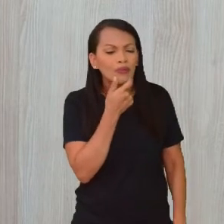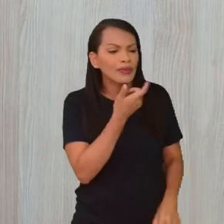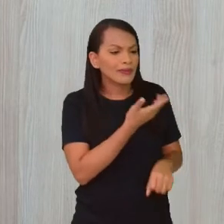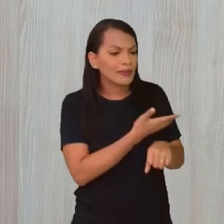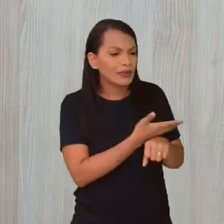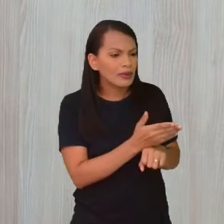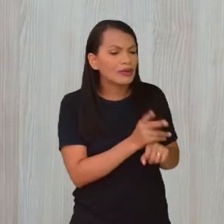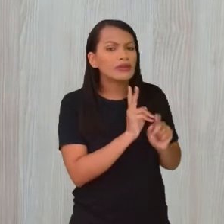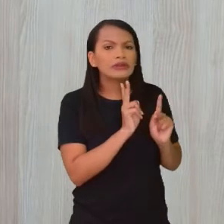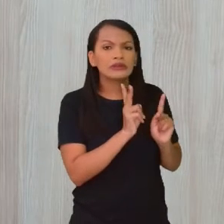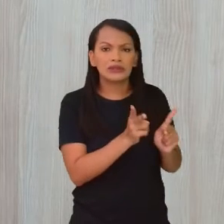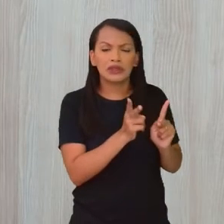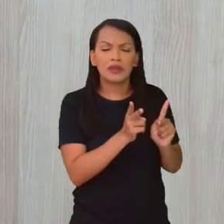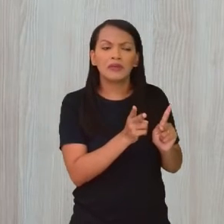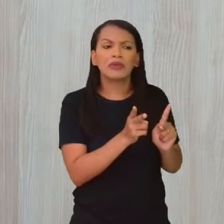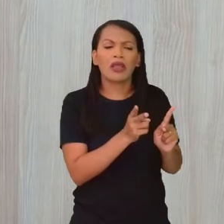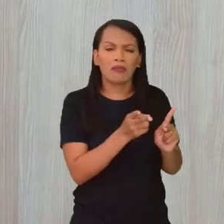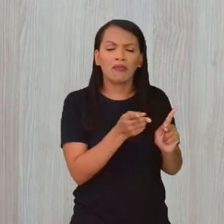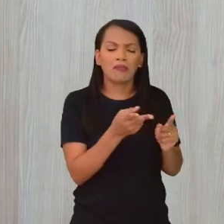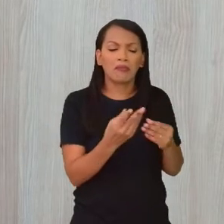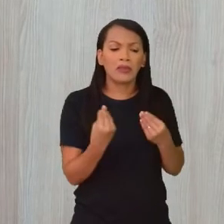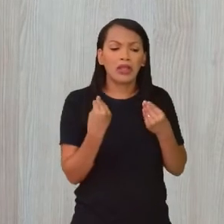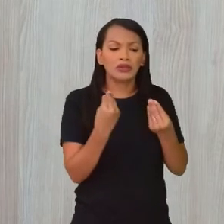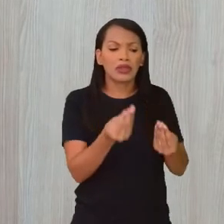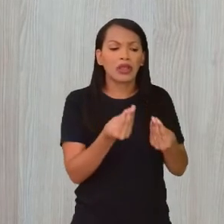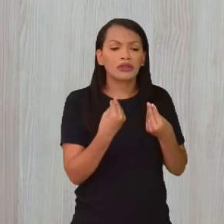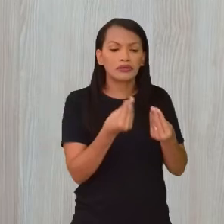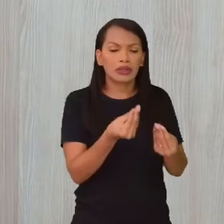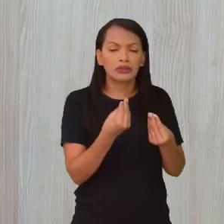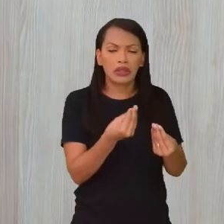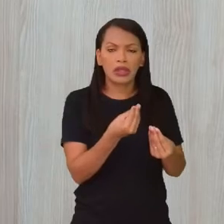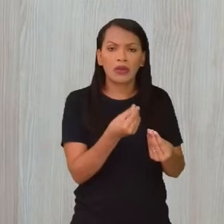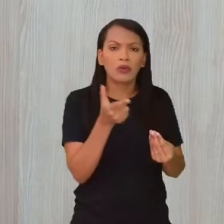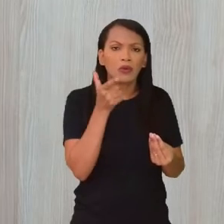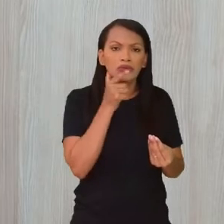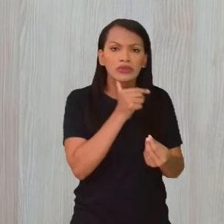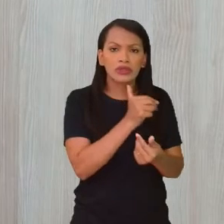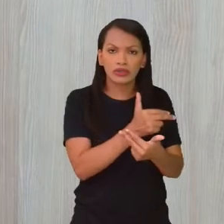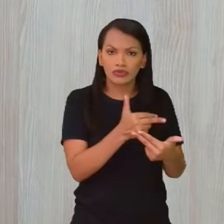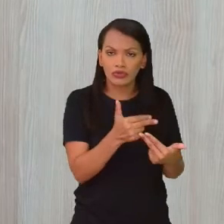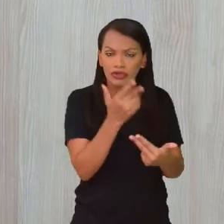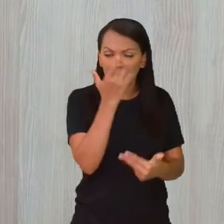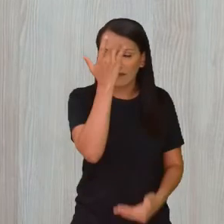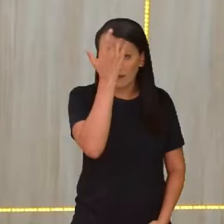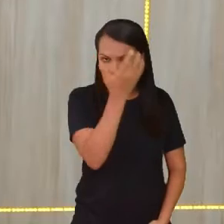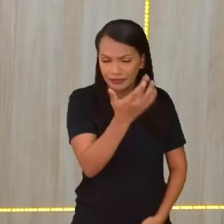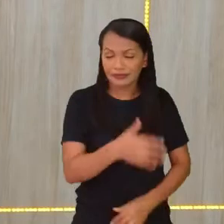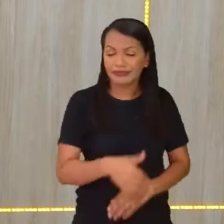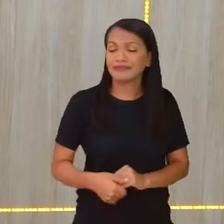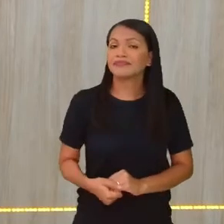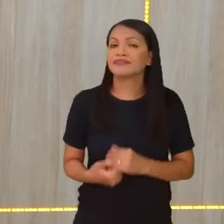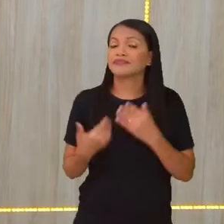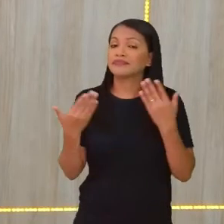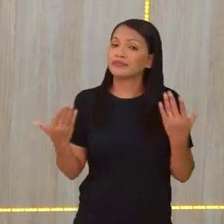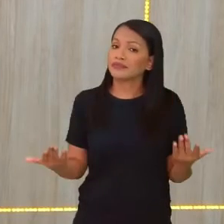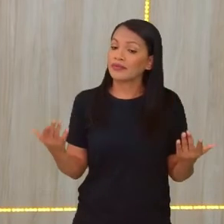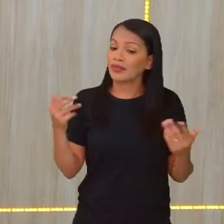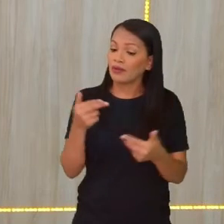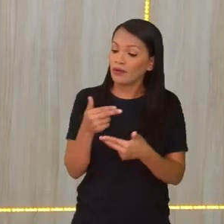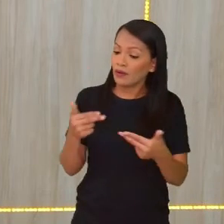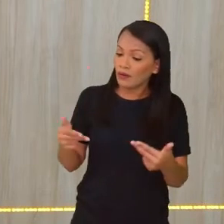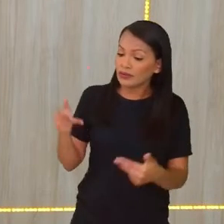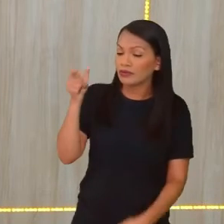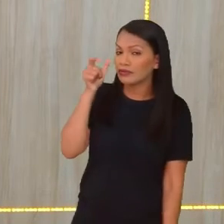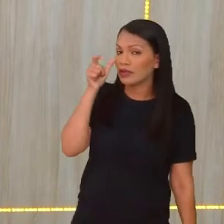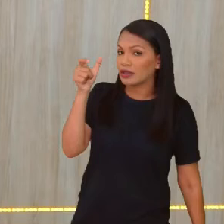é o privilegiado. Né? Exatamente. E assim, né, é uma questão interessante, né?